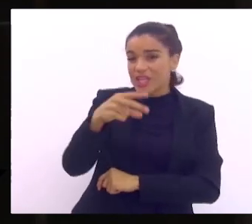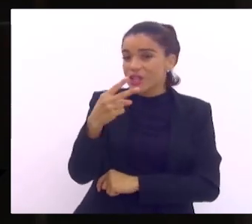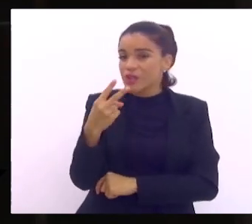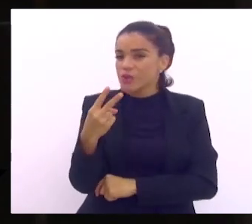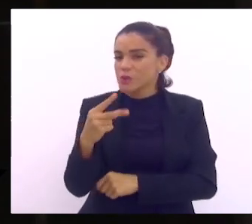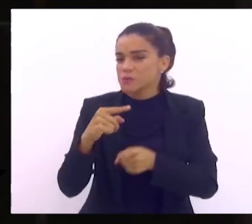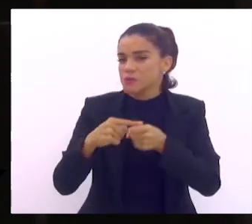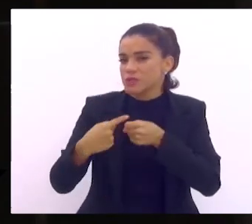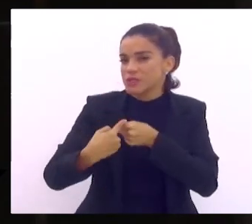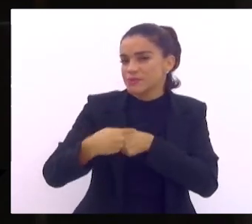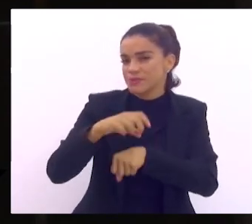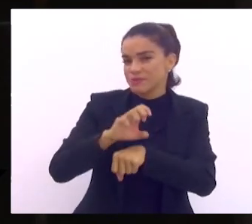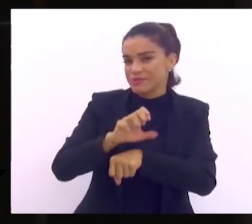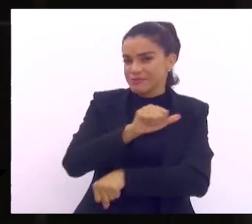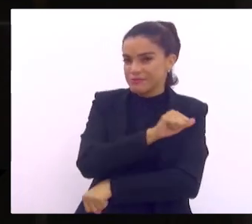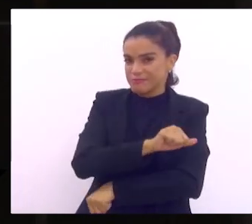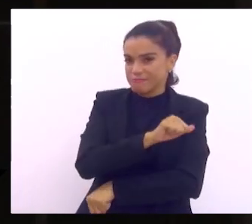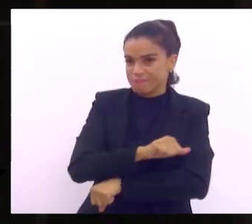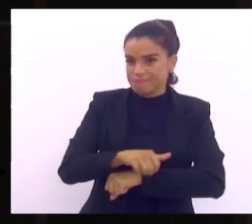do estado do Rio de Janeiro.